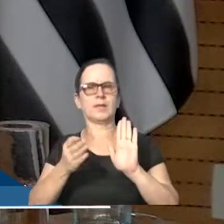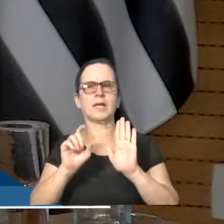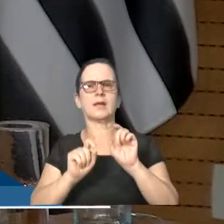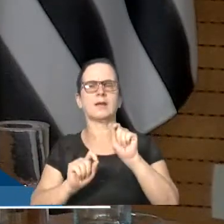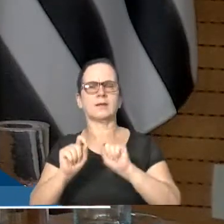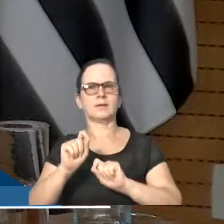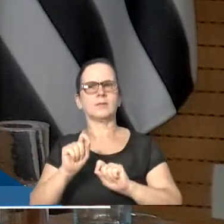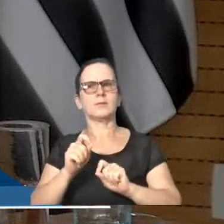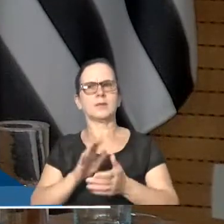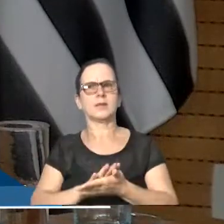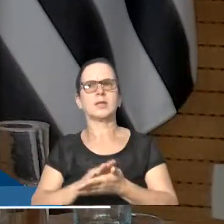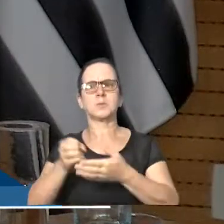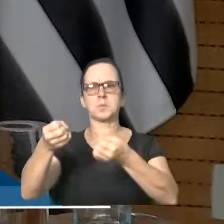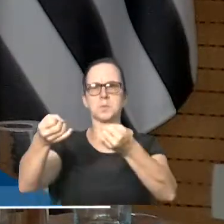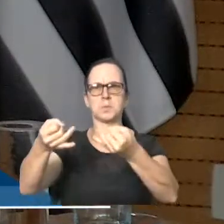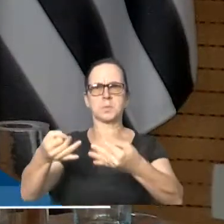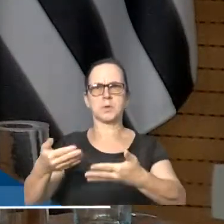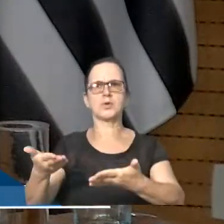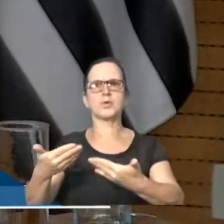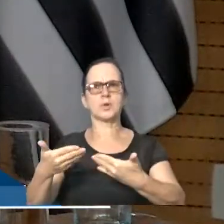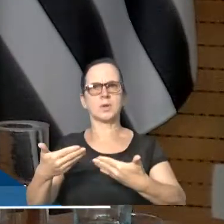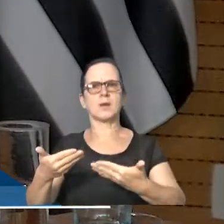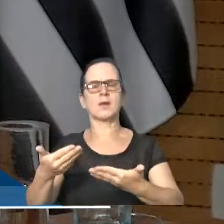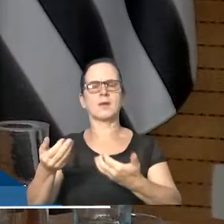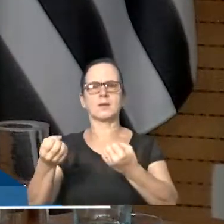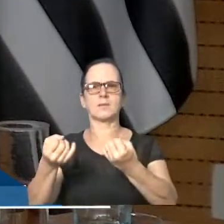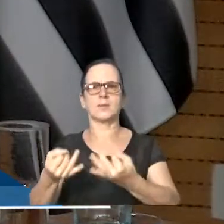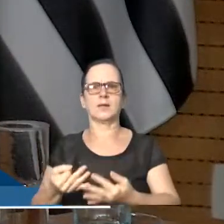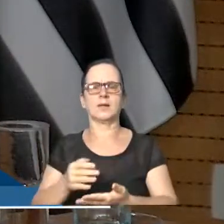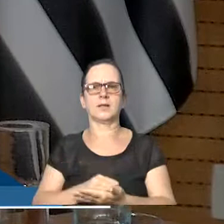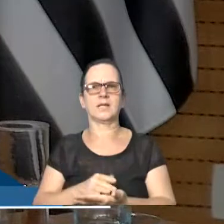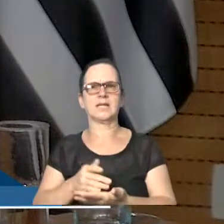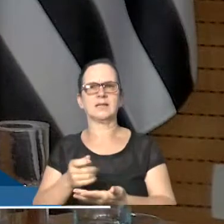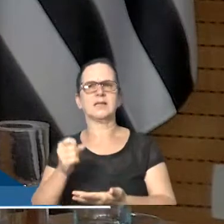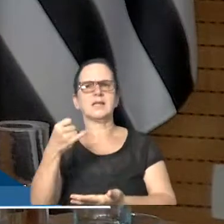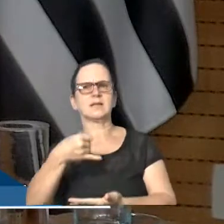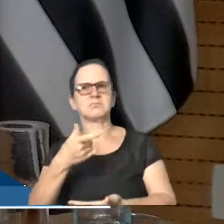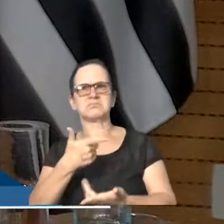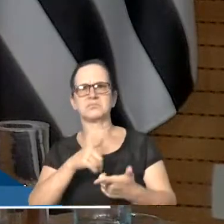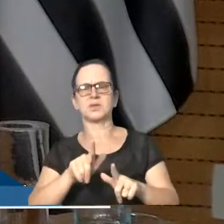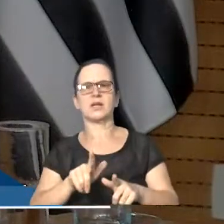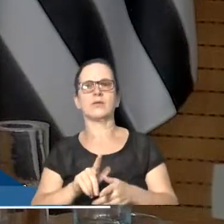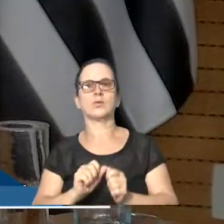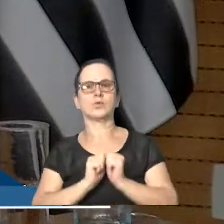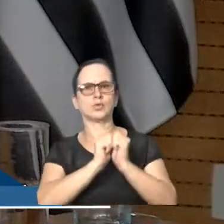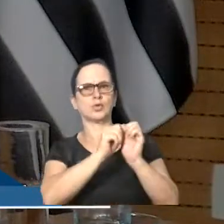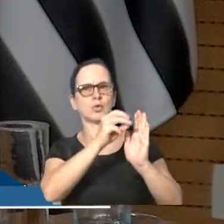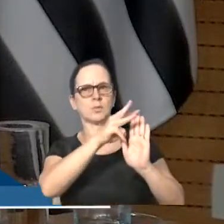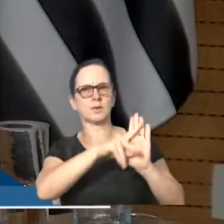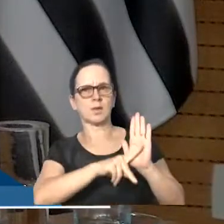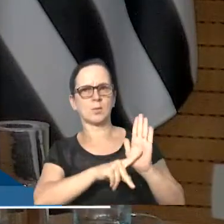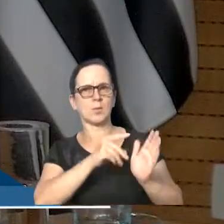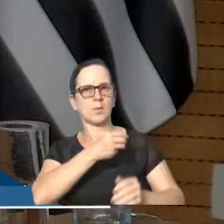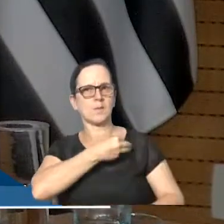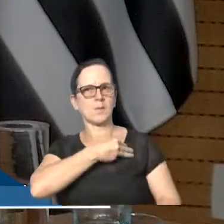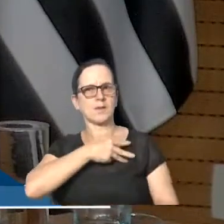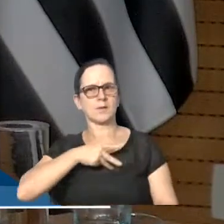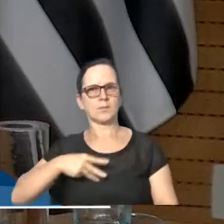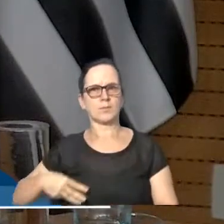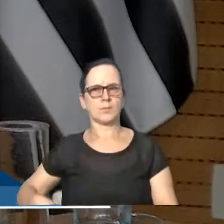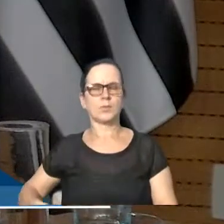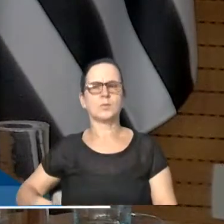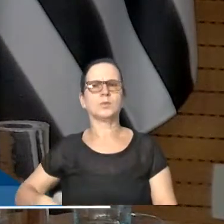direito para pedir explicações. E se caso isso não, se caso não haja, iremos até o Ministério Público fazer uma, formalizar uma